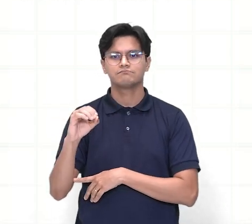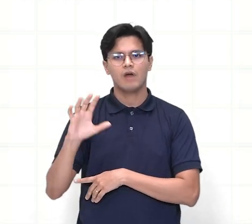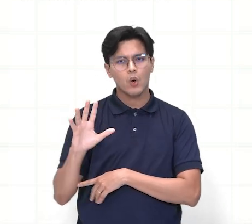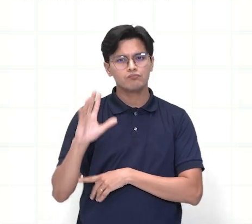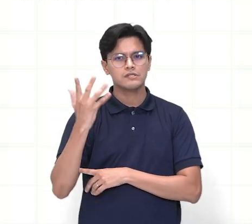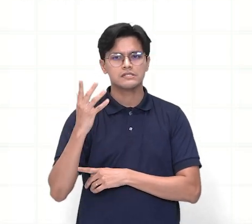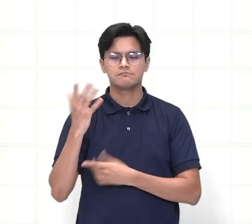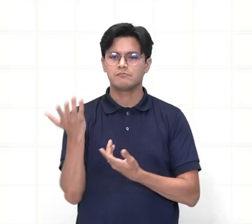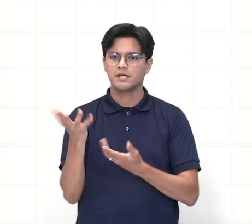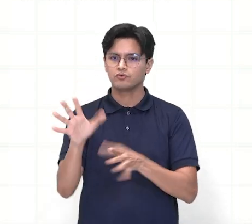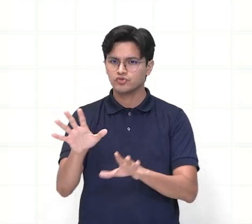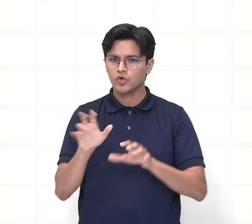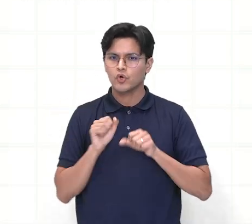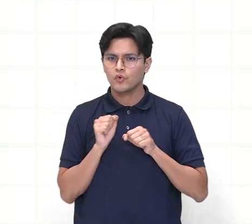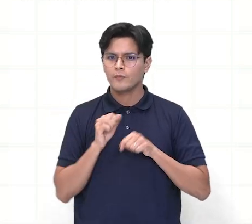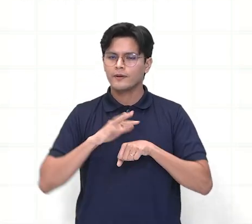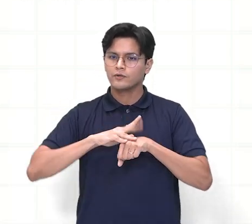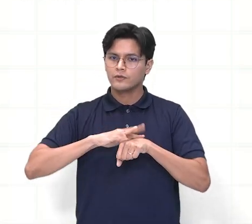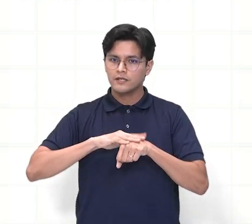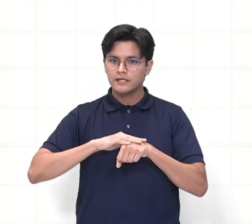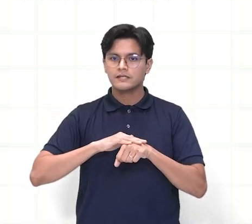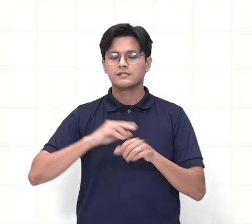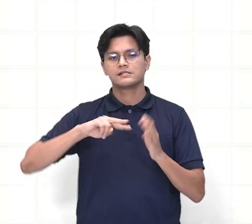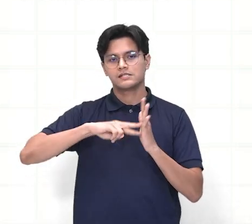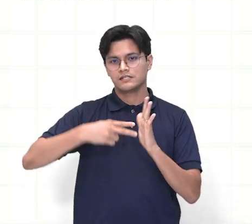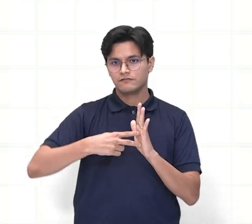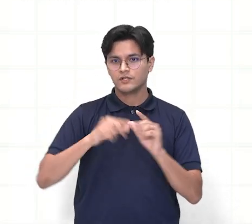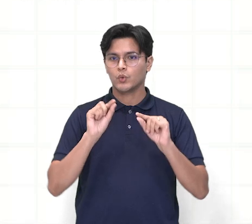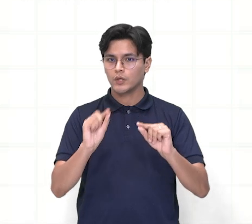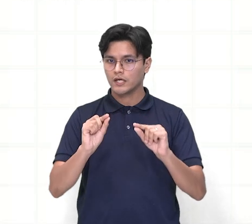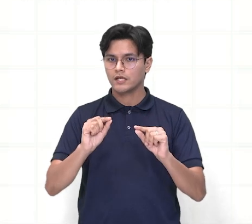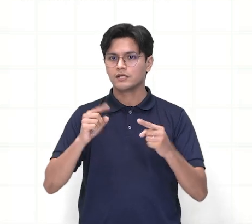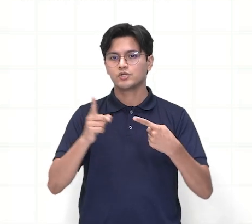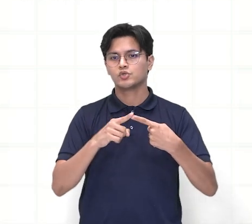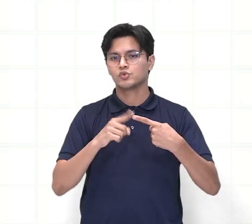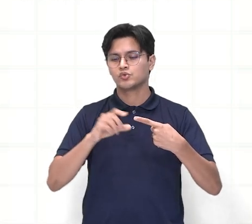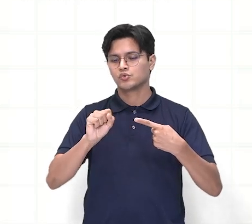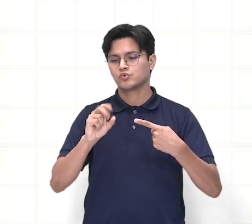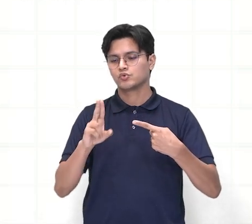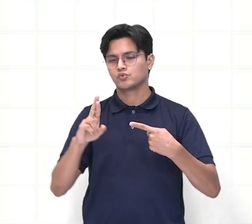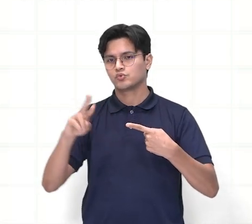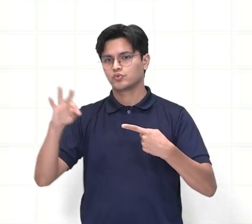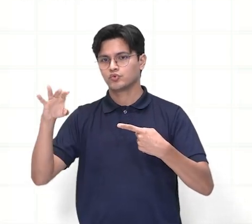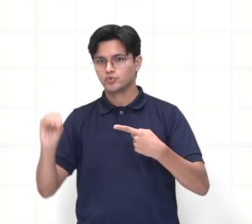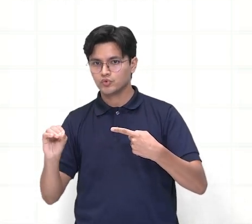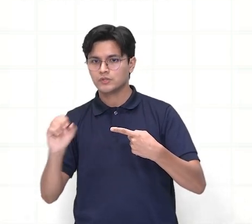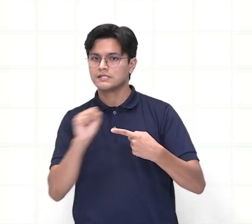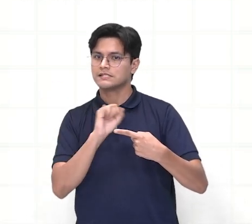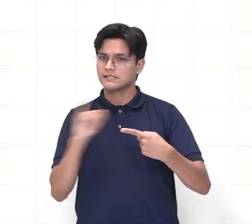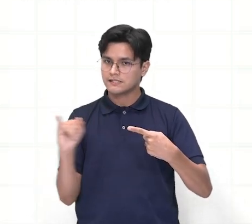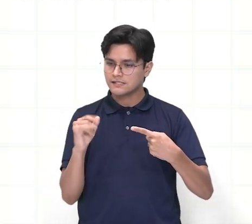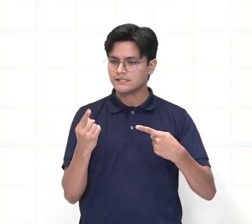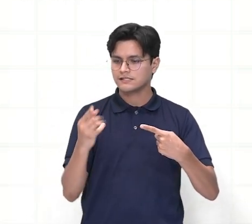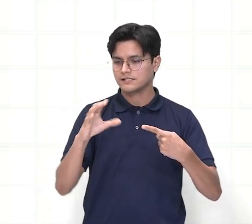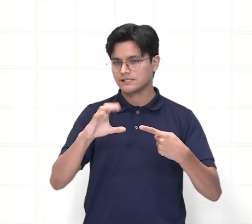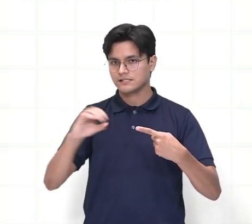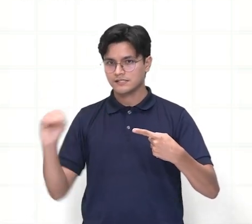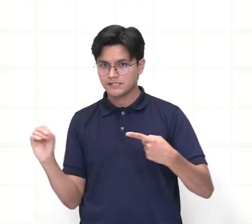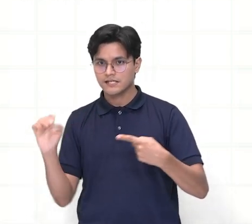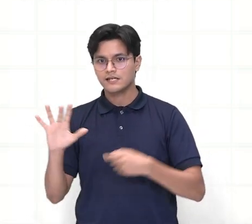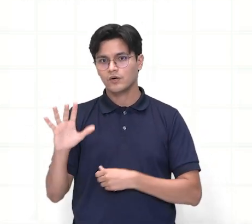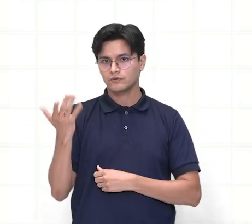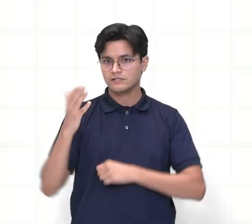Se acima de 100 casos, passa a ser uma epidemia. E